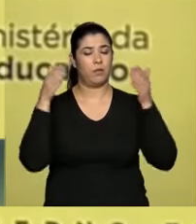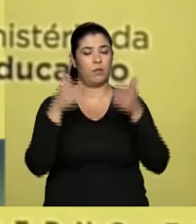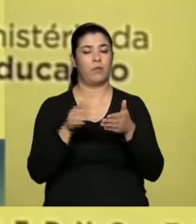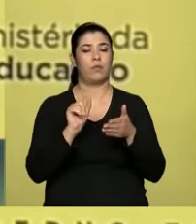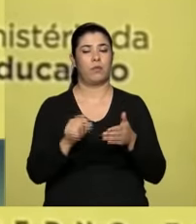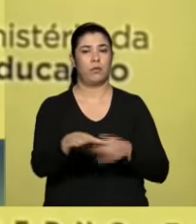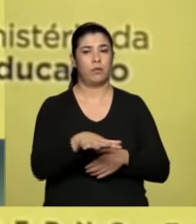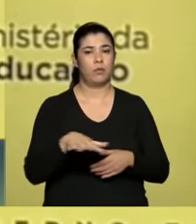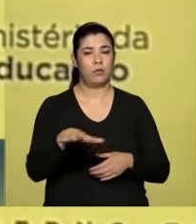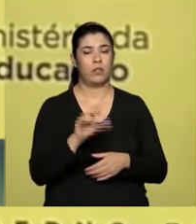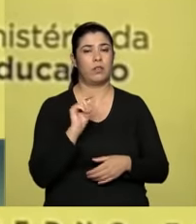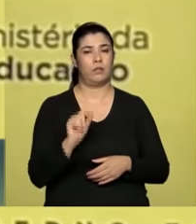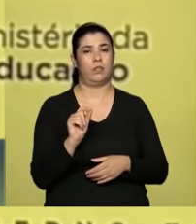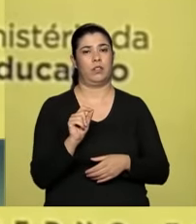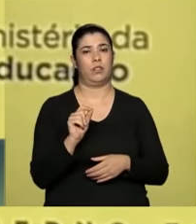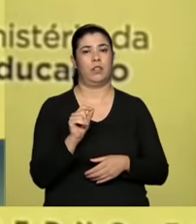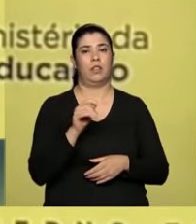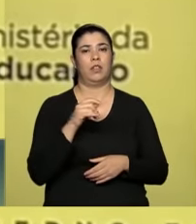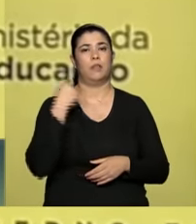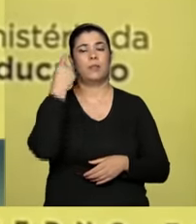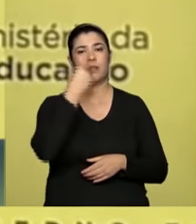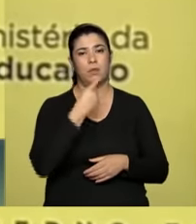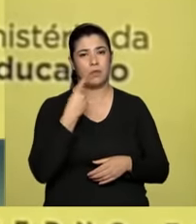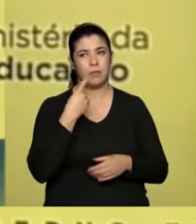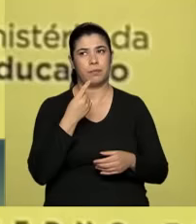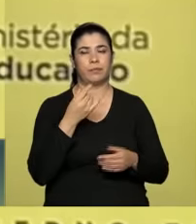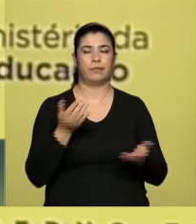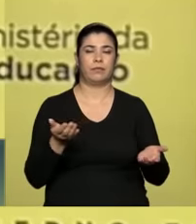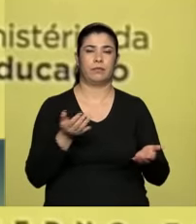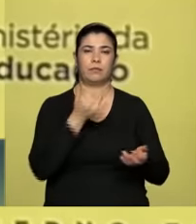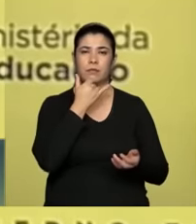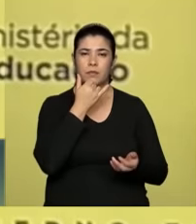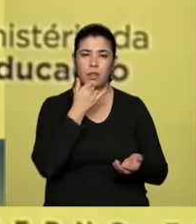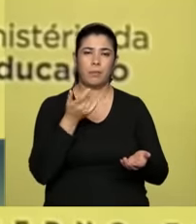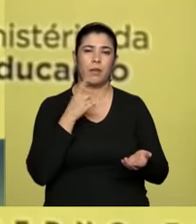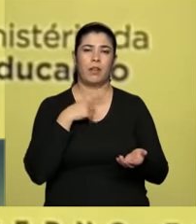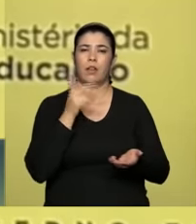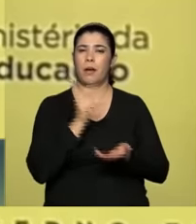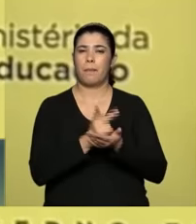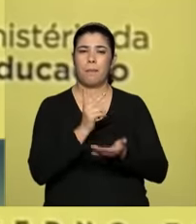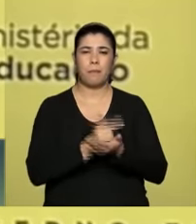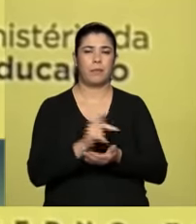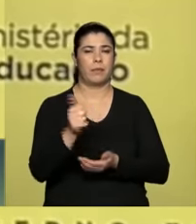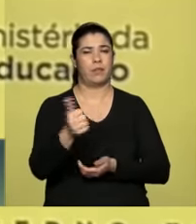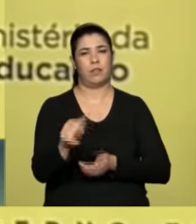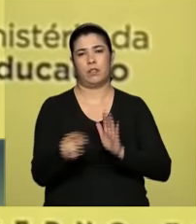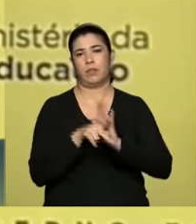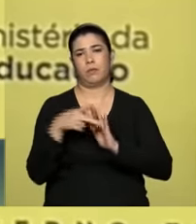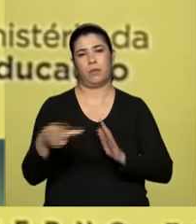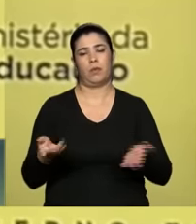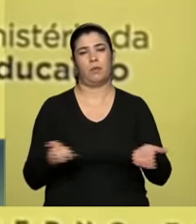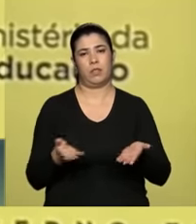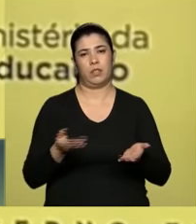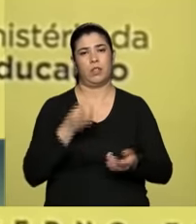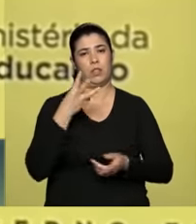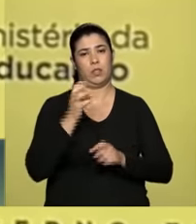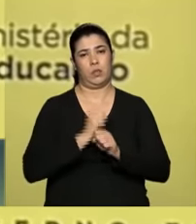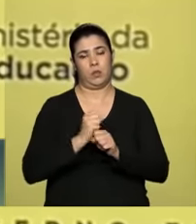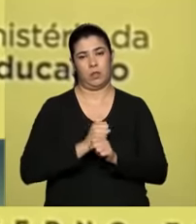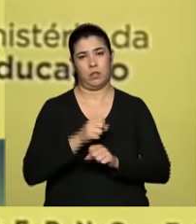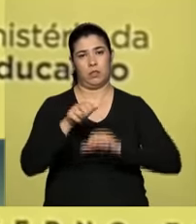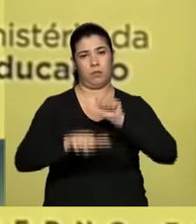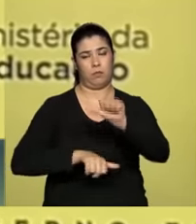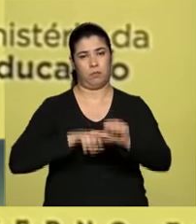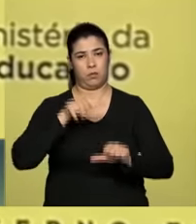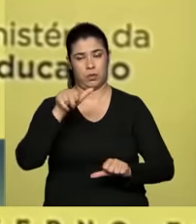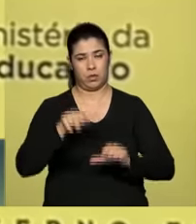continua sendo, por hora, a mesma que utilizamos, né? De, a cada 3 anos,